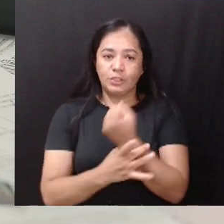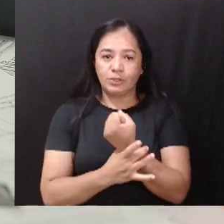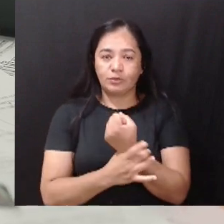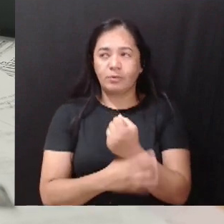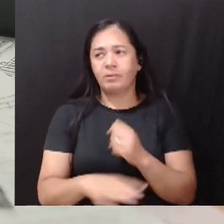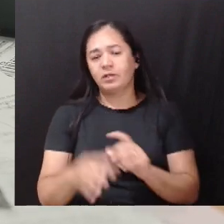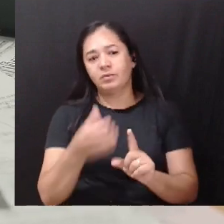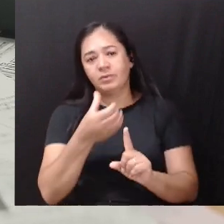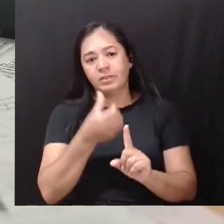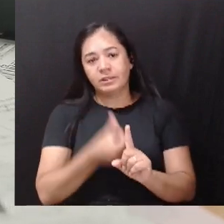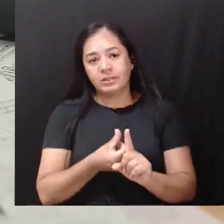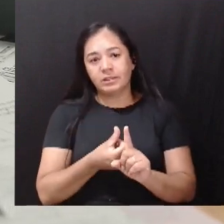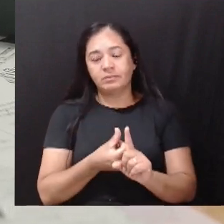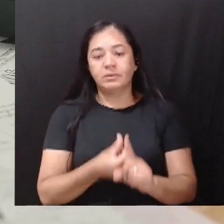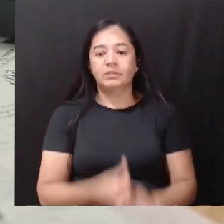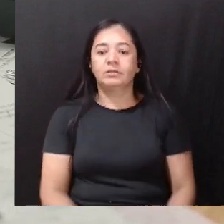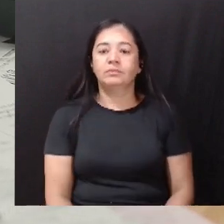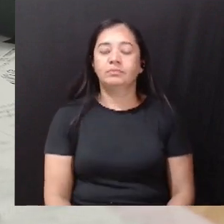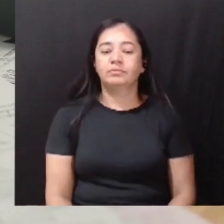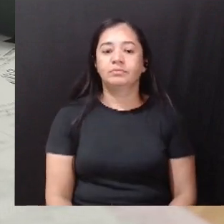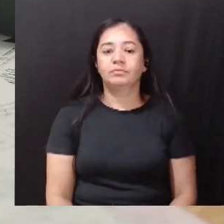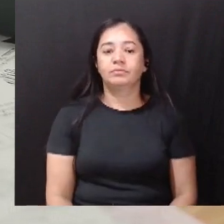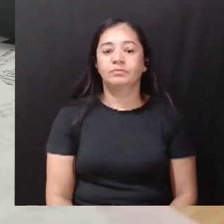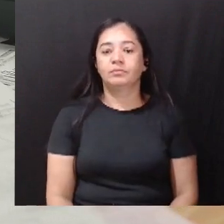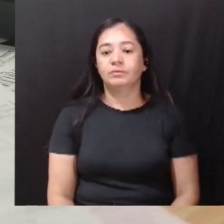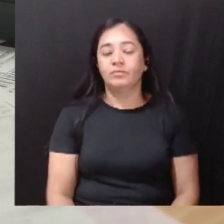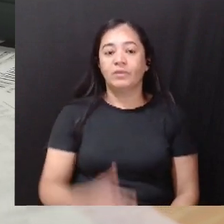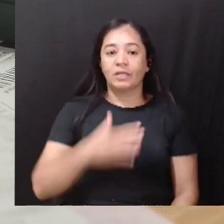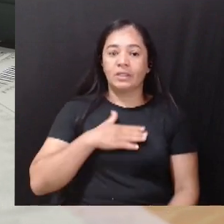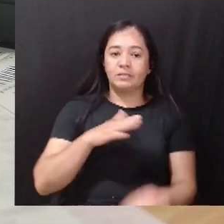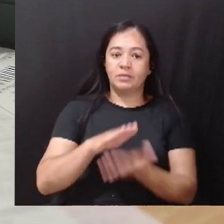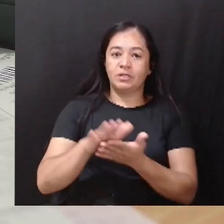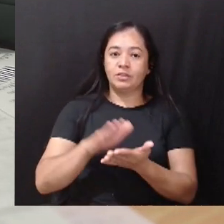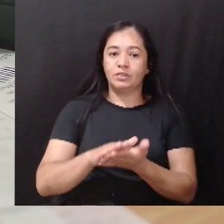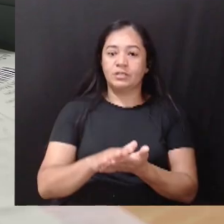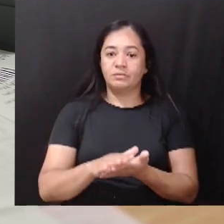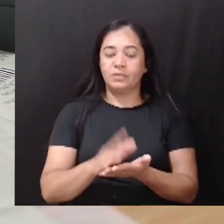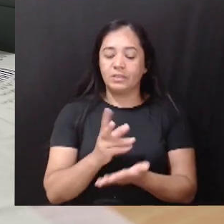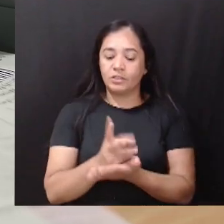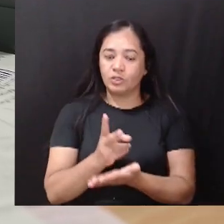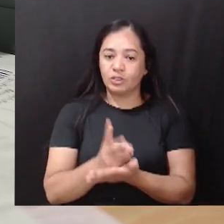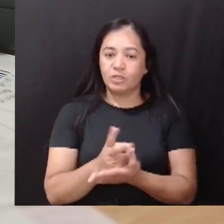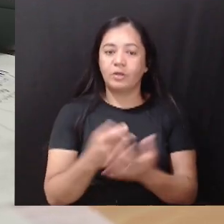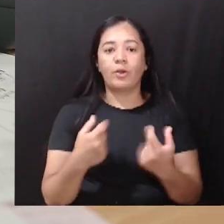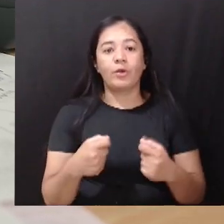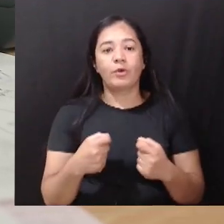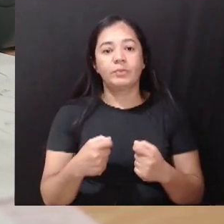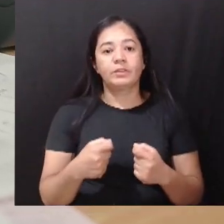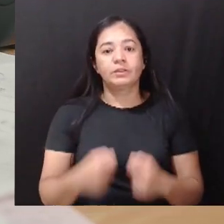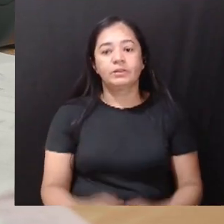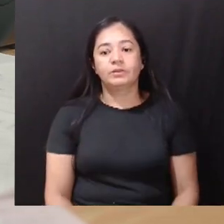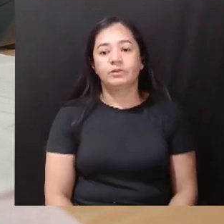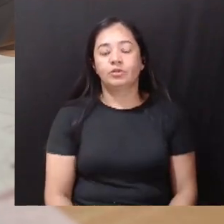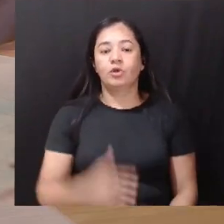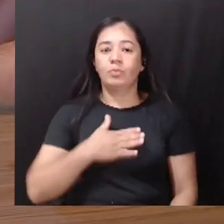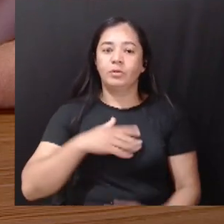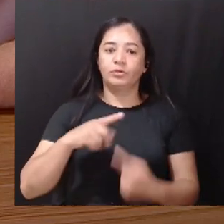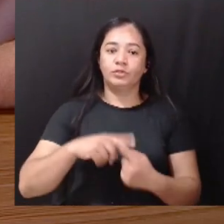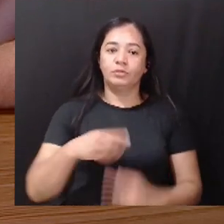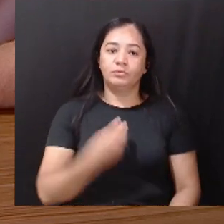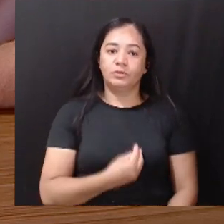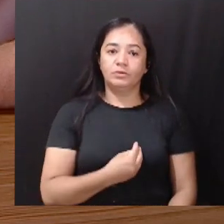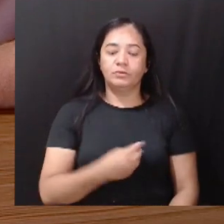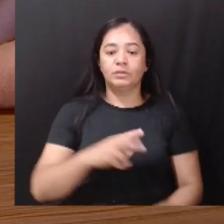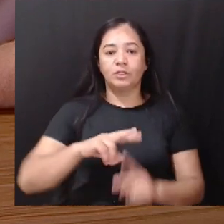do custo de vida. Então eu pego minhas despesas fixas, o que eu preciso ali de fato para manter o meu nível de vida e multiplico